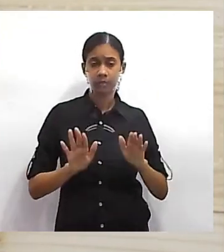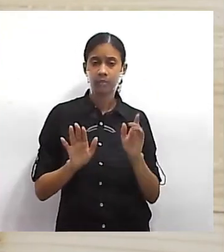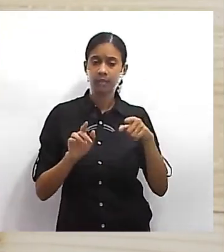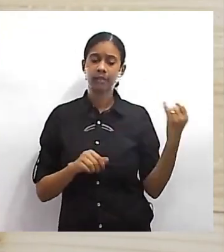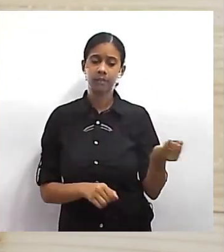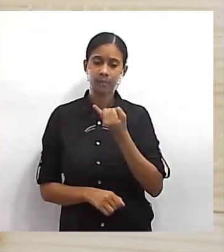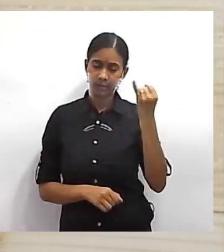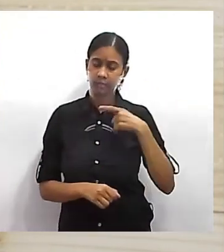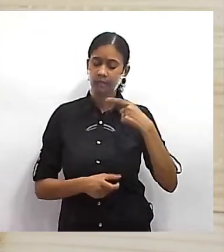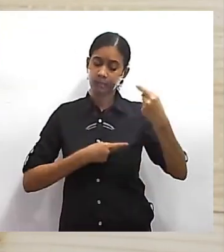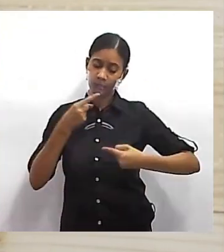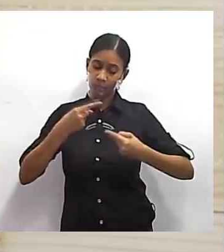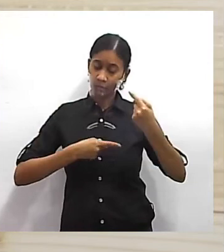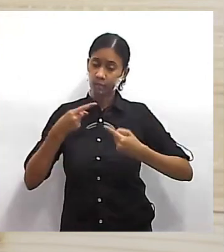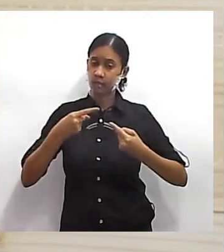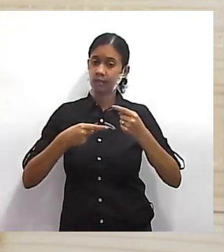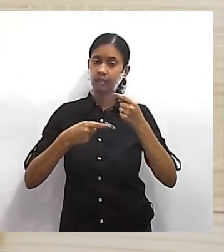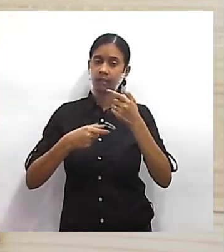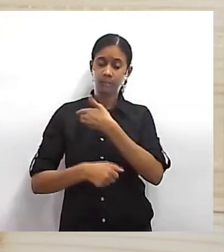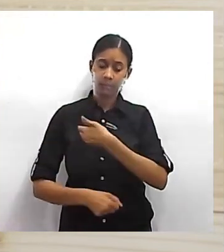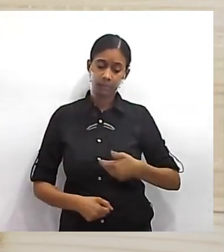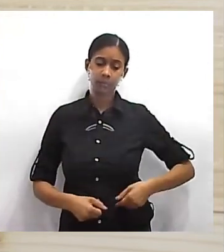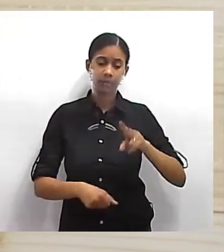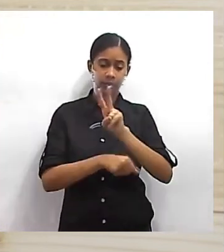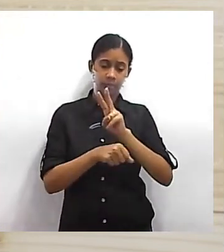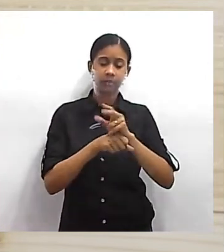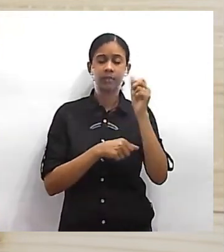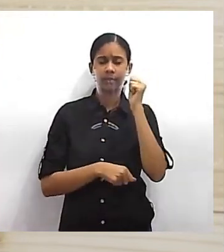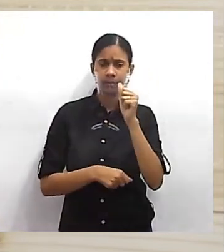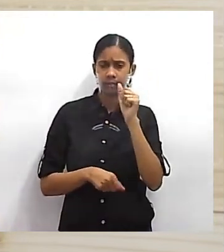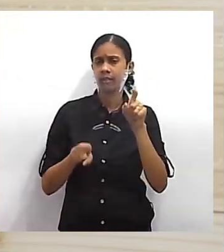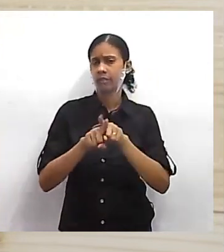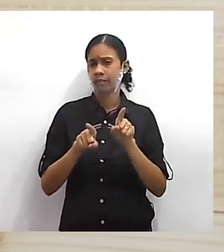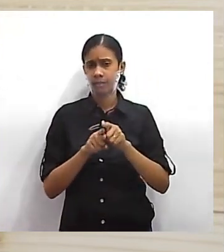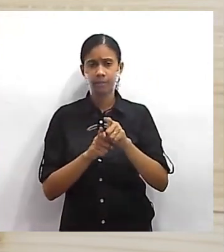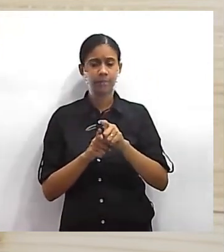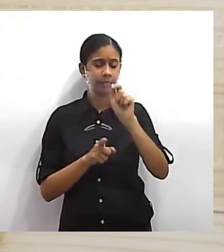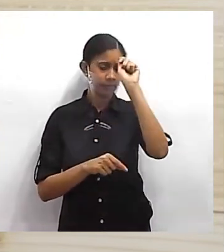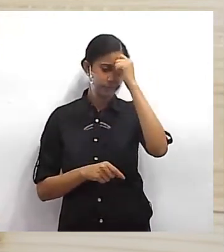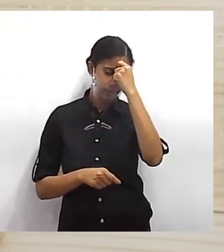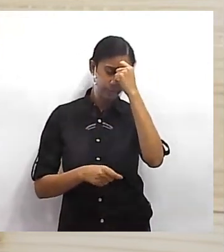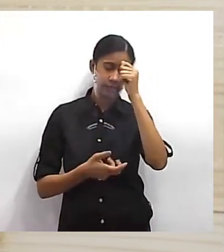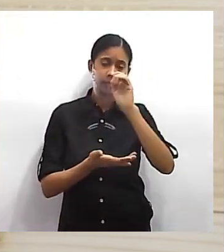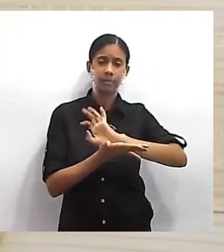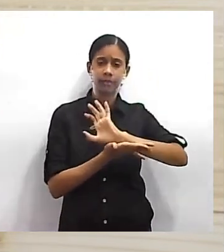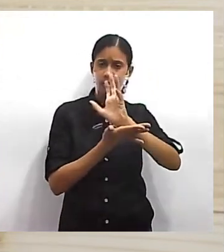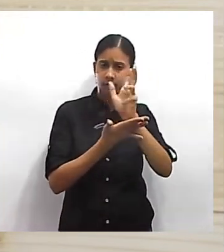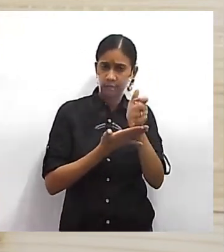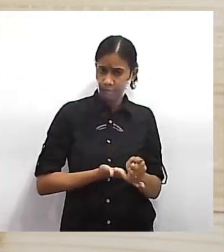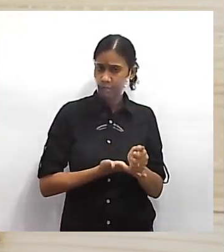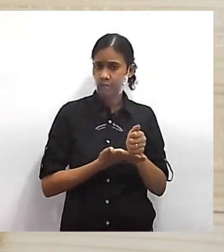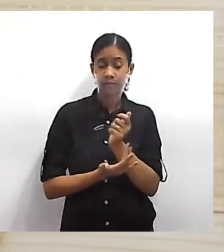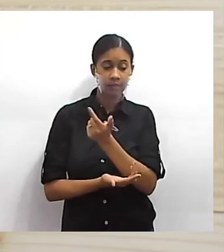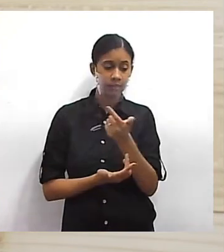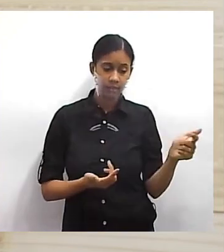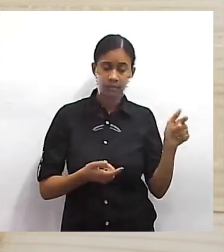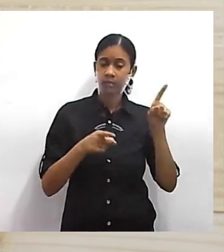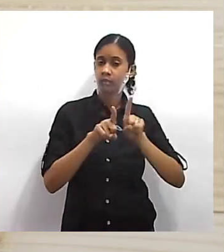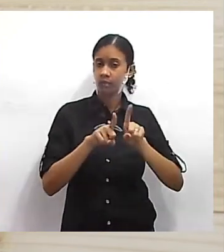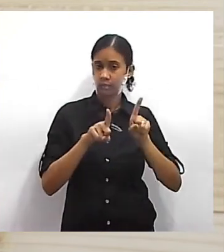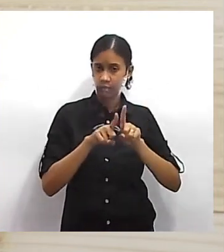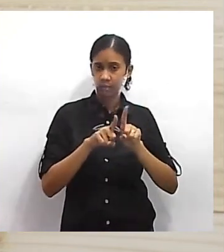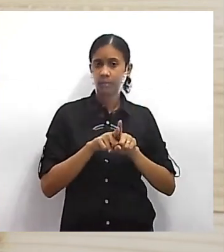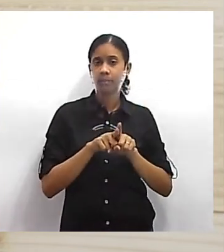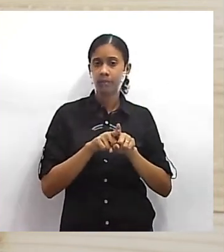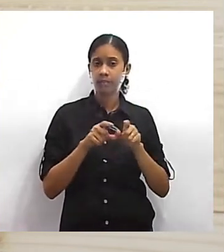existir políticas públicas de proteção a mulheres, negros, homossexuais, entre outras minorias. Para isso, é importante que se